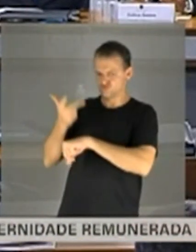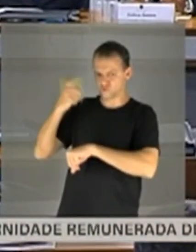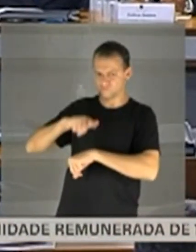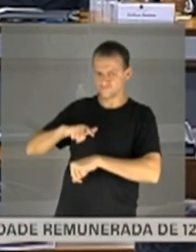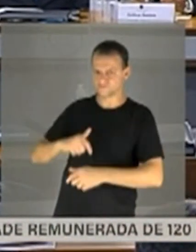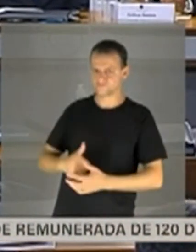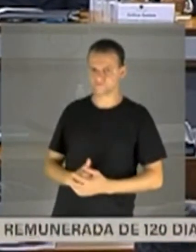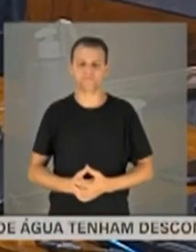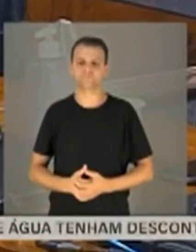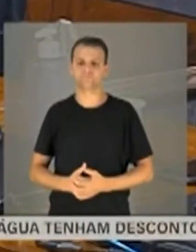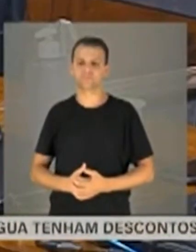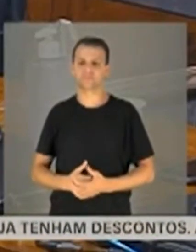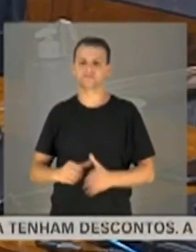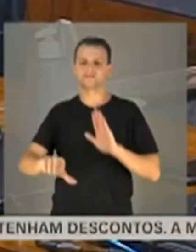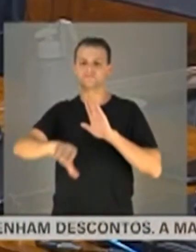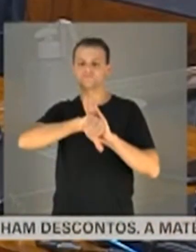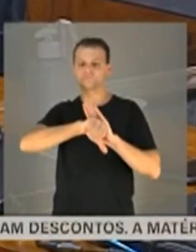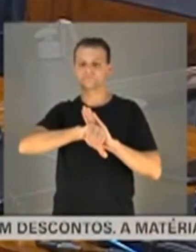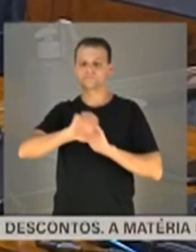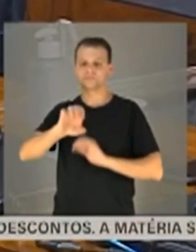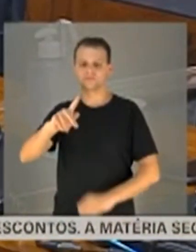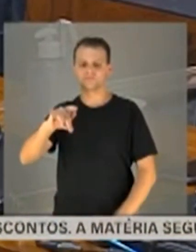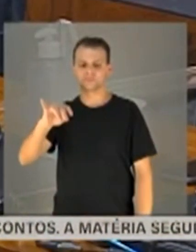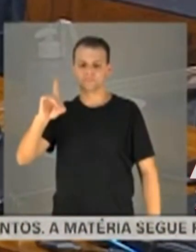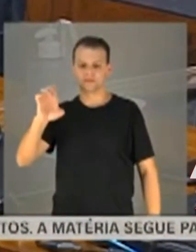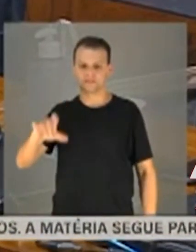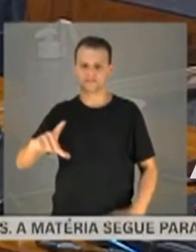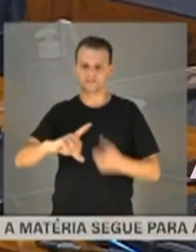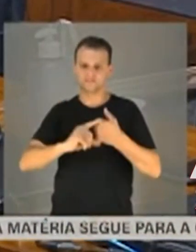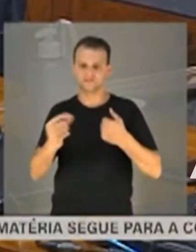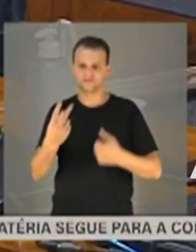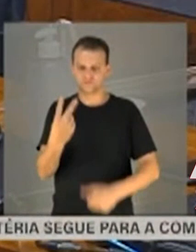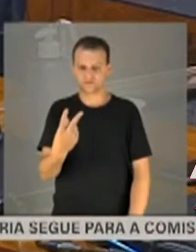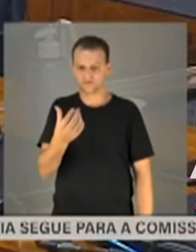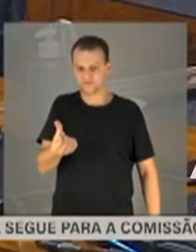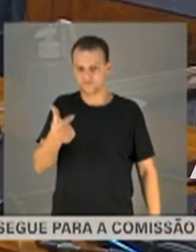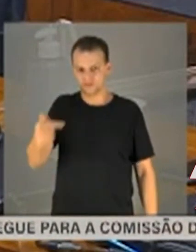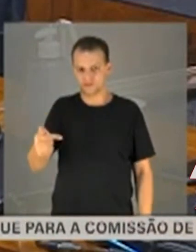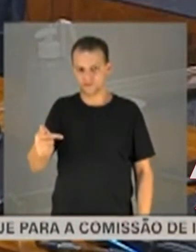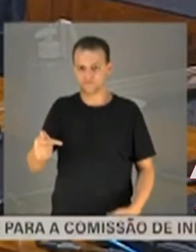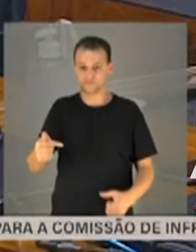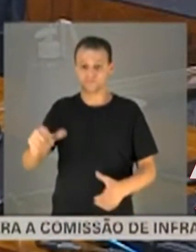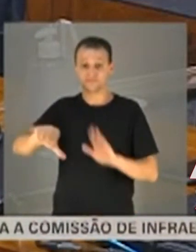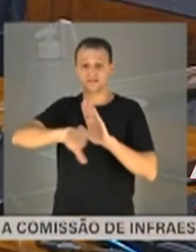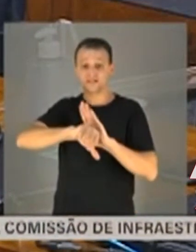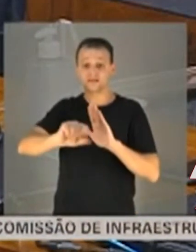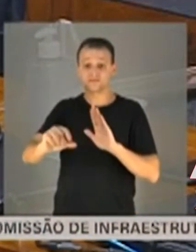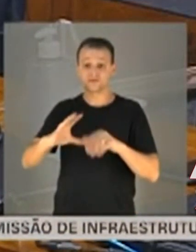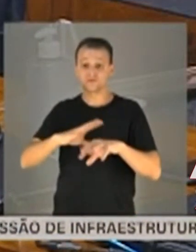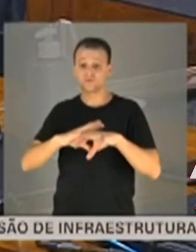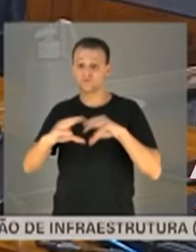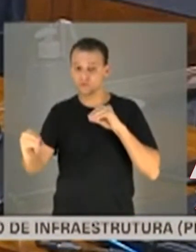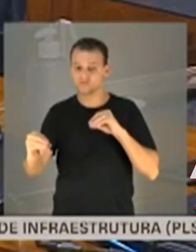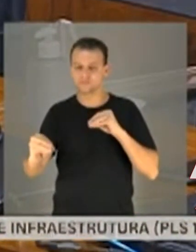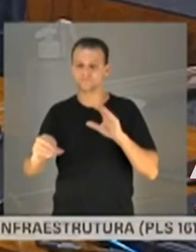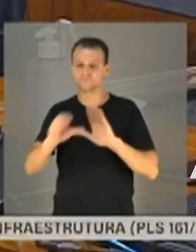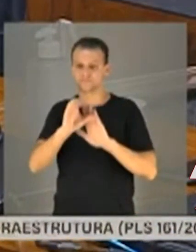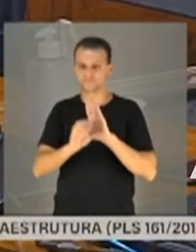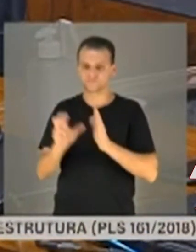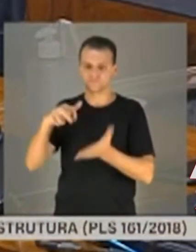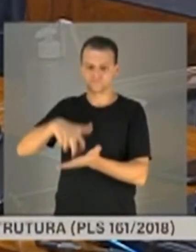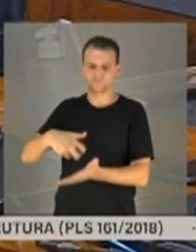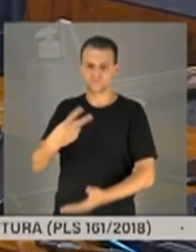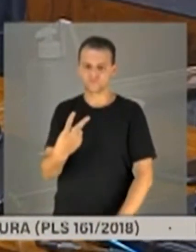enquadrar a farmacêutica crime de epidemia Código Penal artigo 267 crime de curandeirismo código